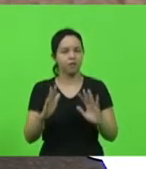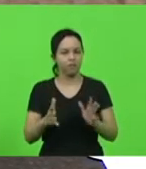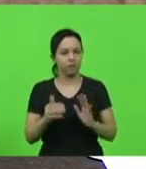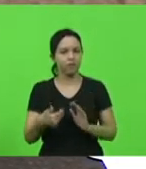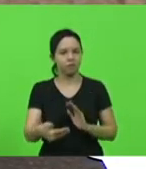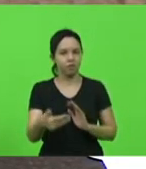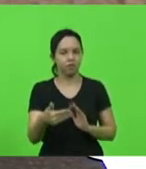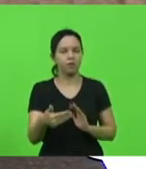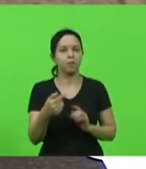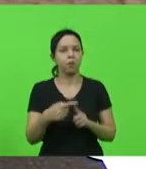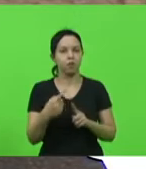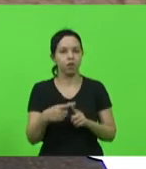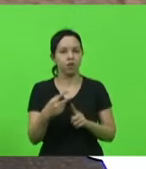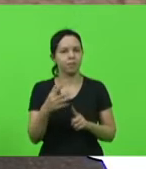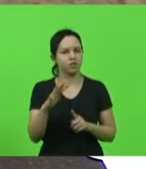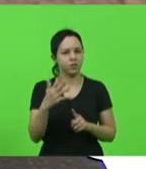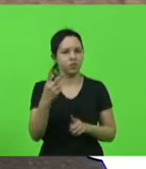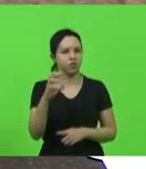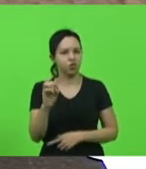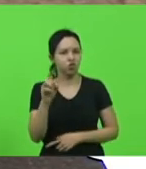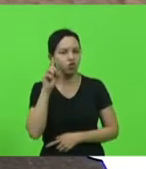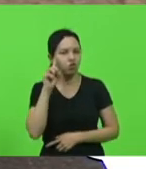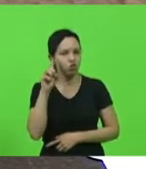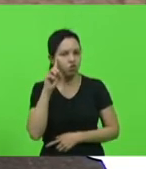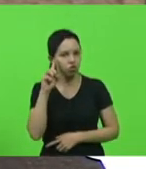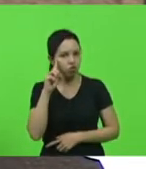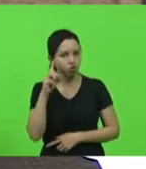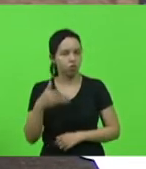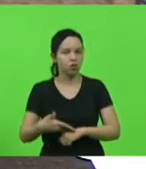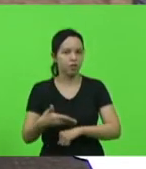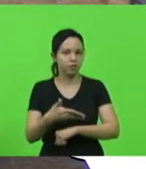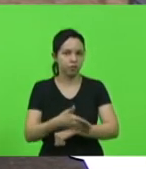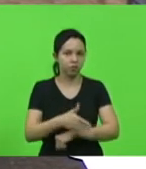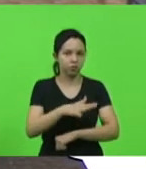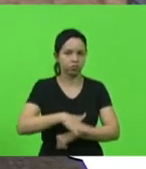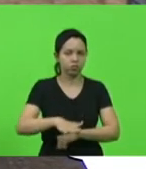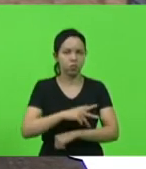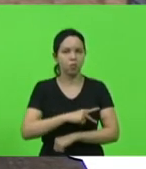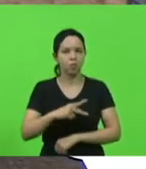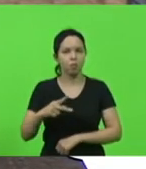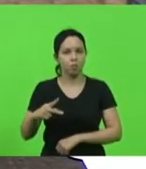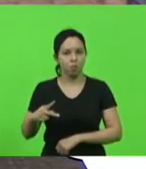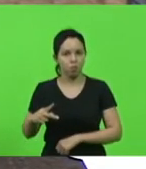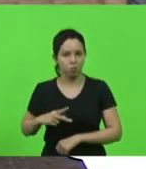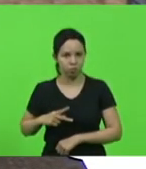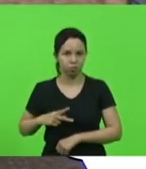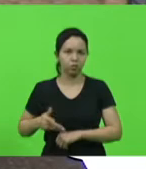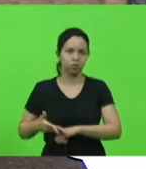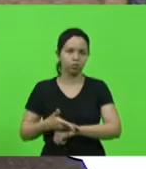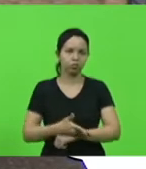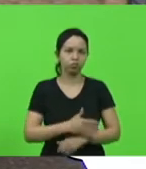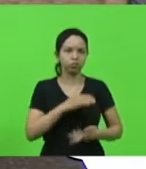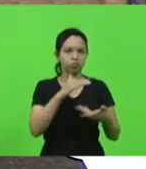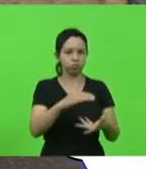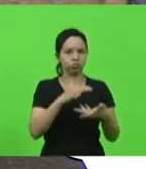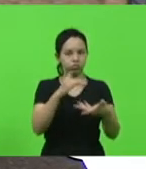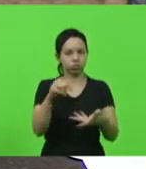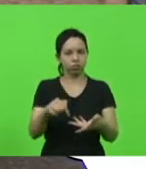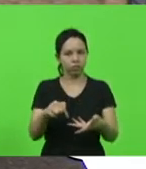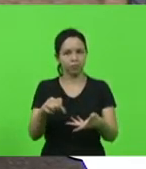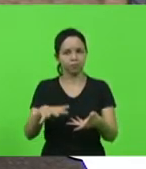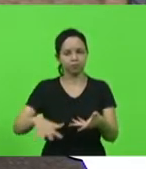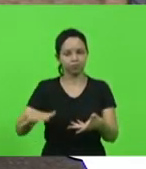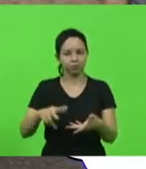para colocar um navio no berço público, para descarregar aqui, e faz lá com que o setor